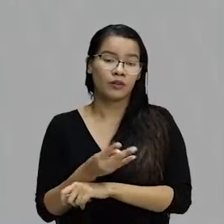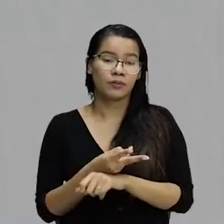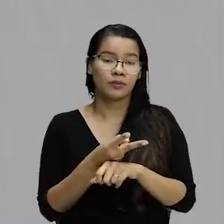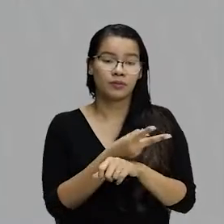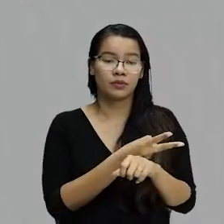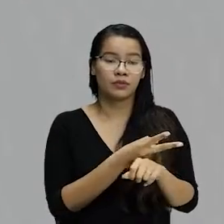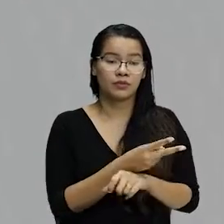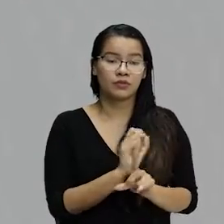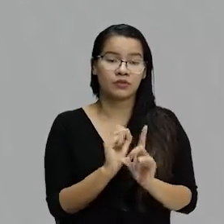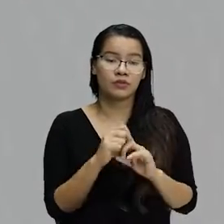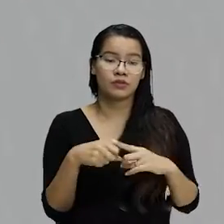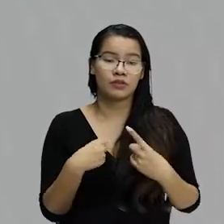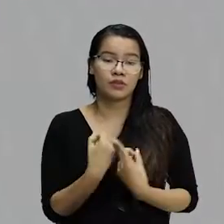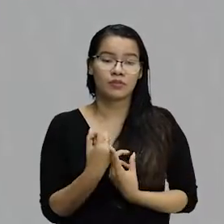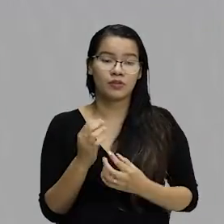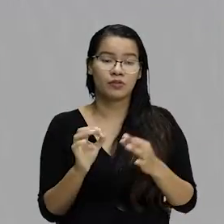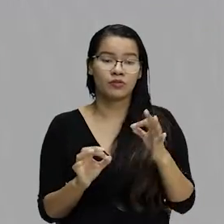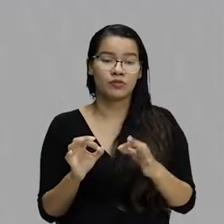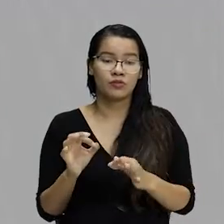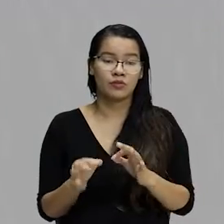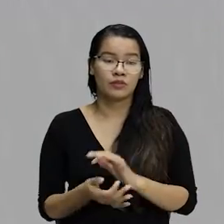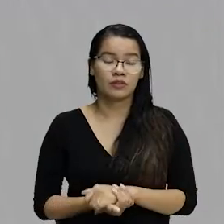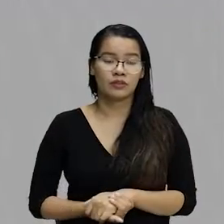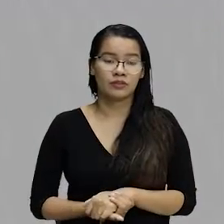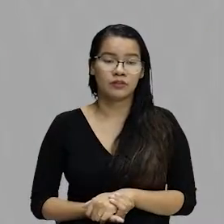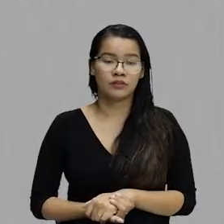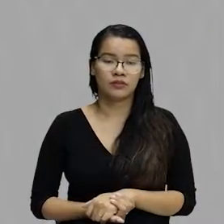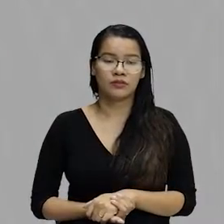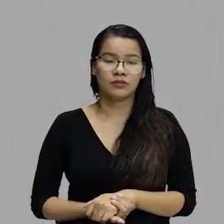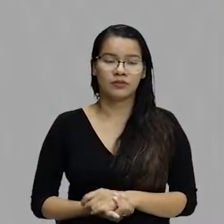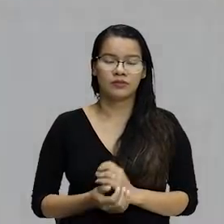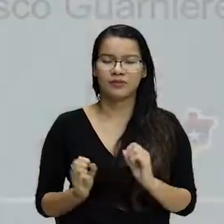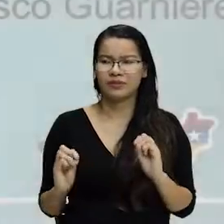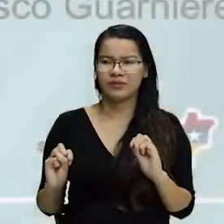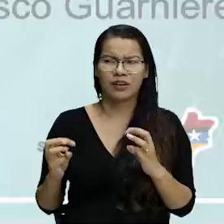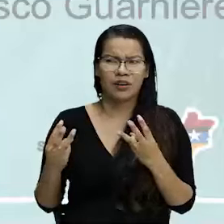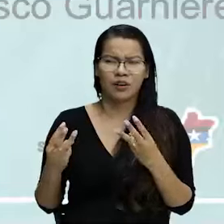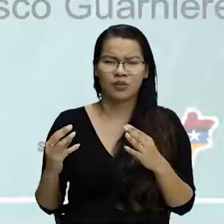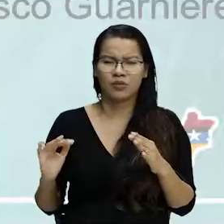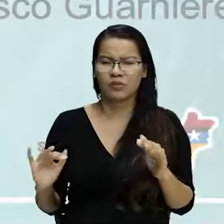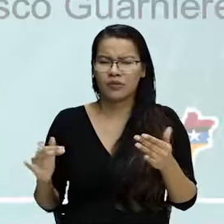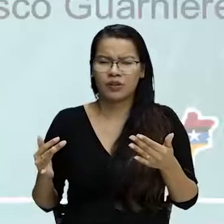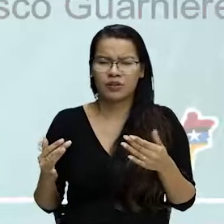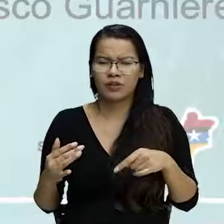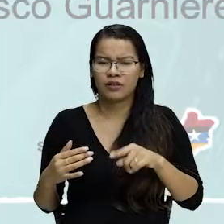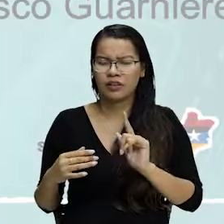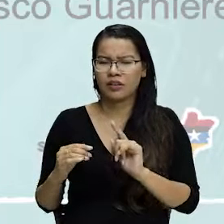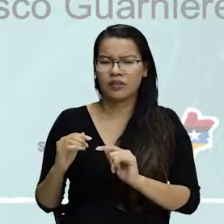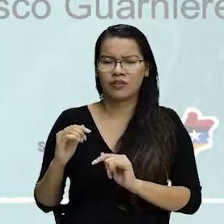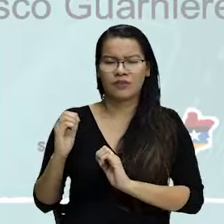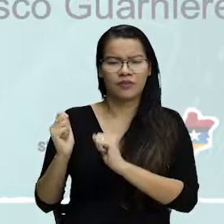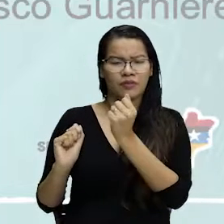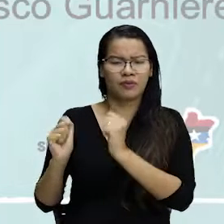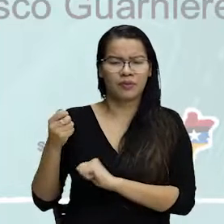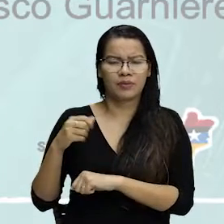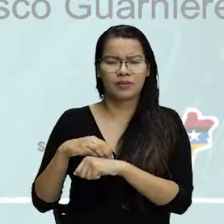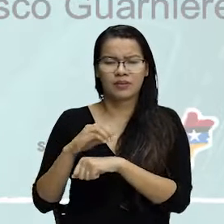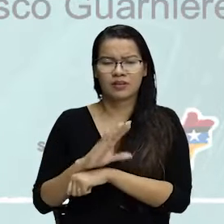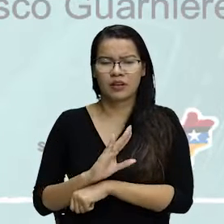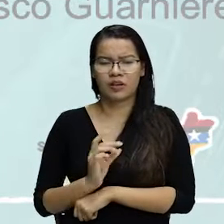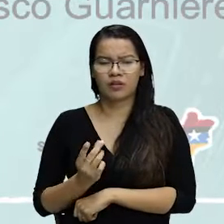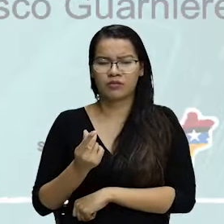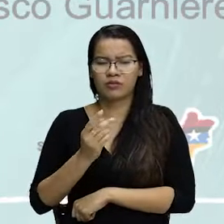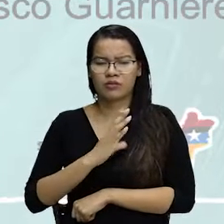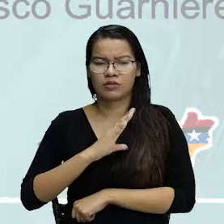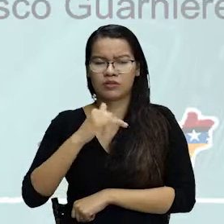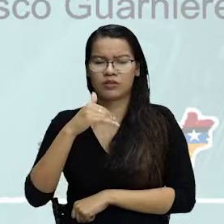né, socialmente de justiça. E aí ele diz, farra? Farra vão eles lá na fábrica. Sai o aumento, nem sai